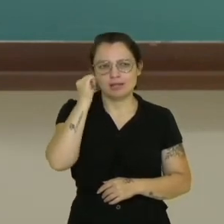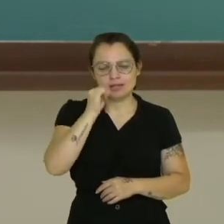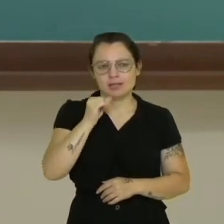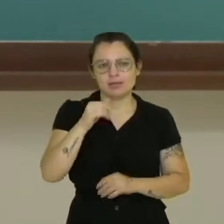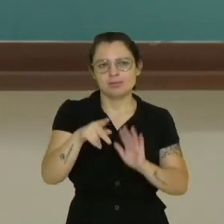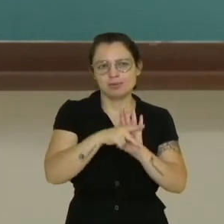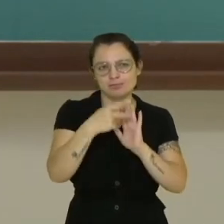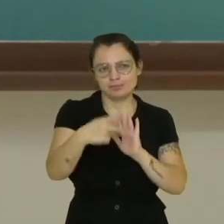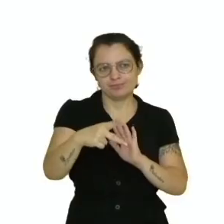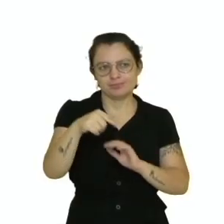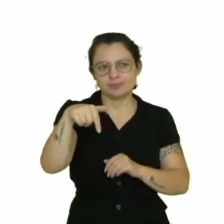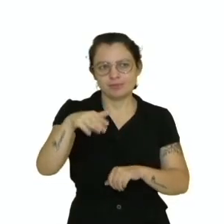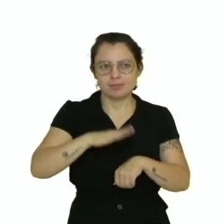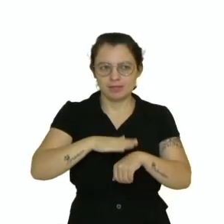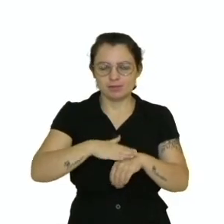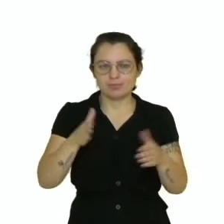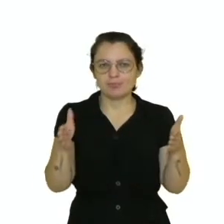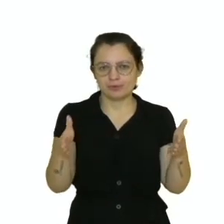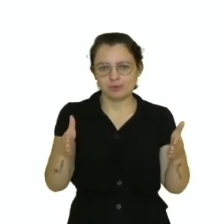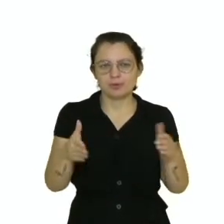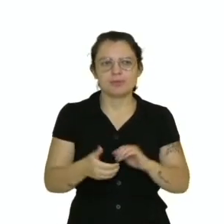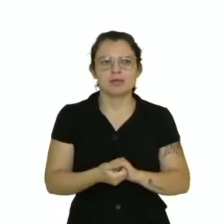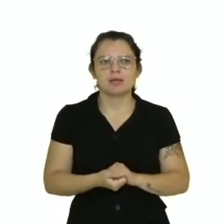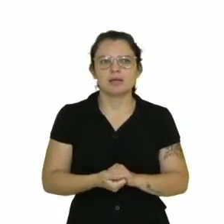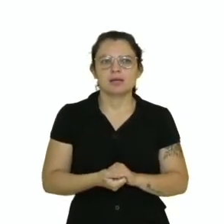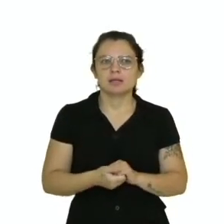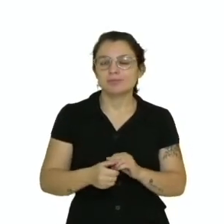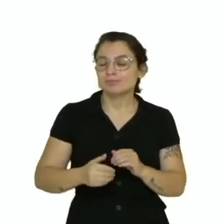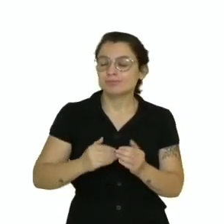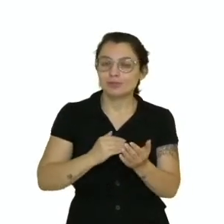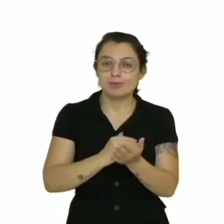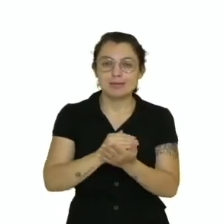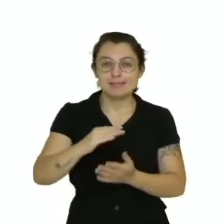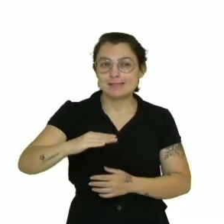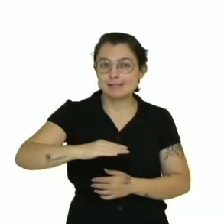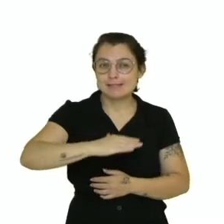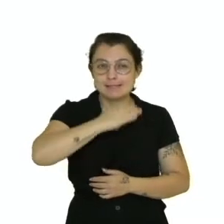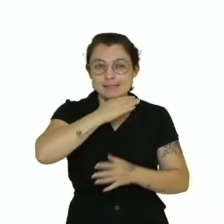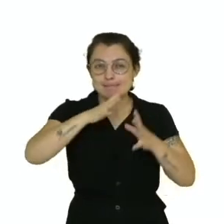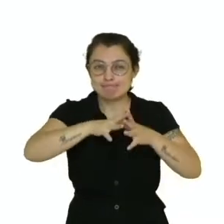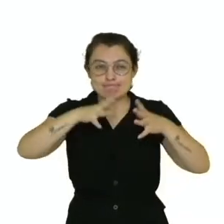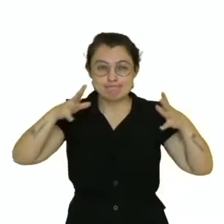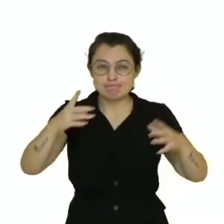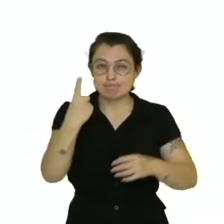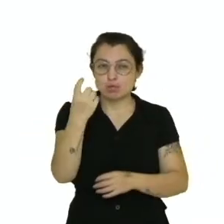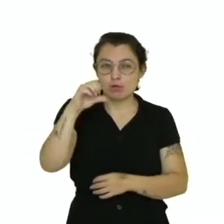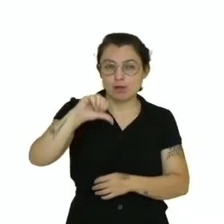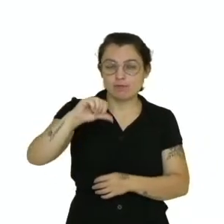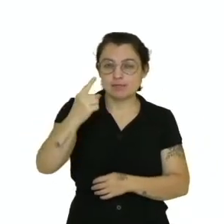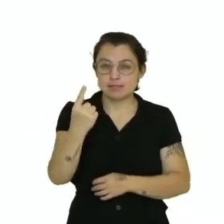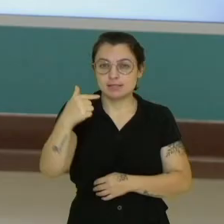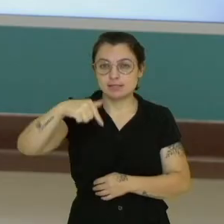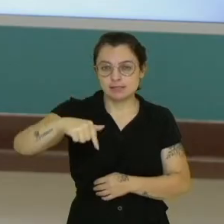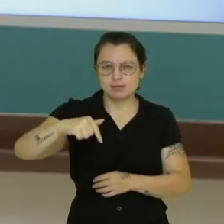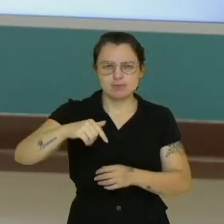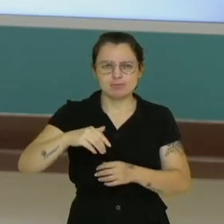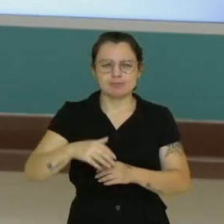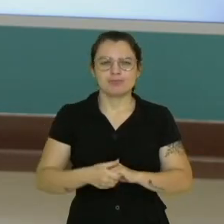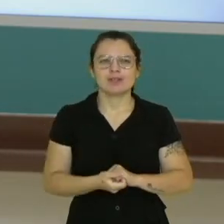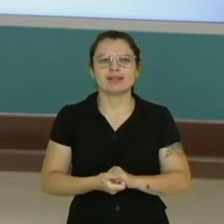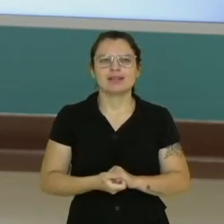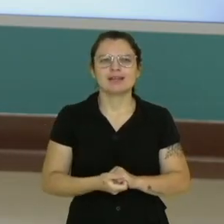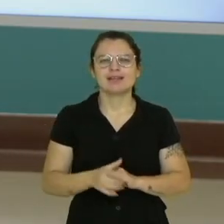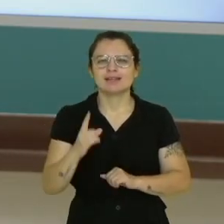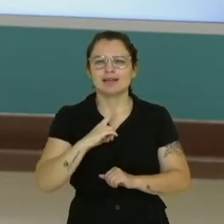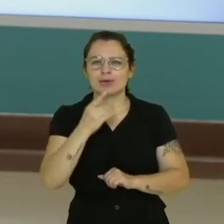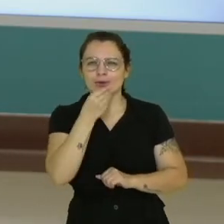nesse período. E aí nós temos a grande greve de 1917, a greve geral de 1917, o que Raul Seixas chamou de o